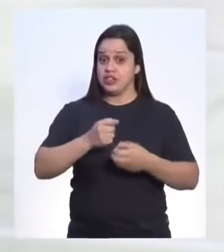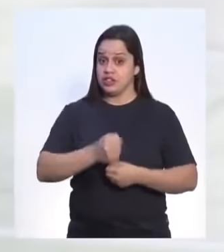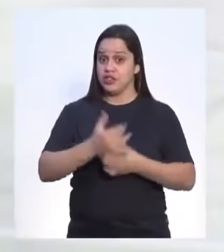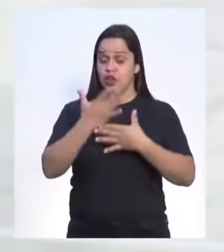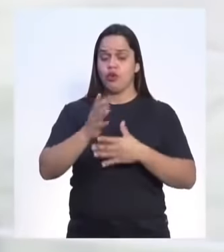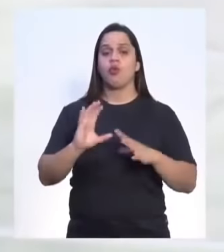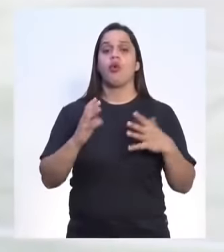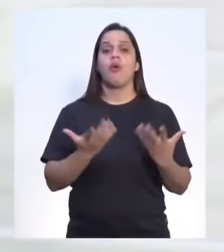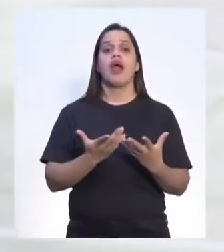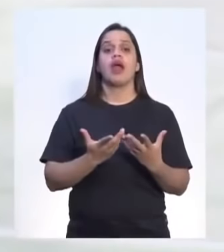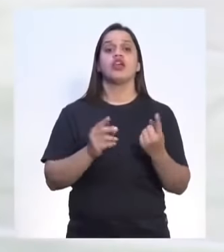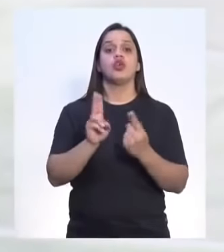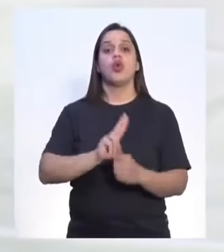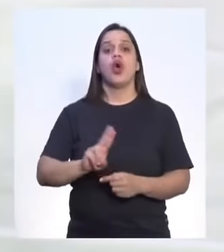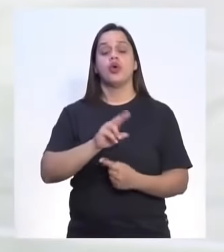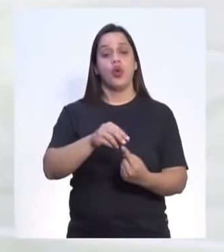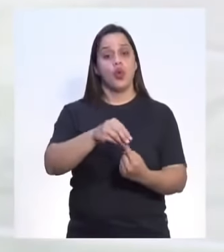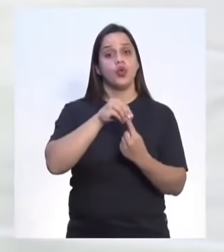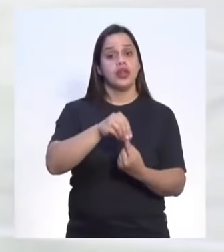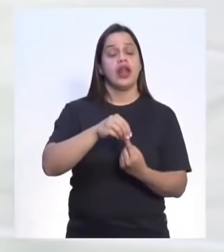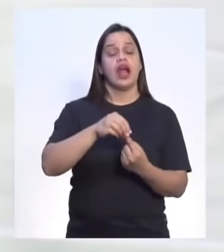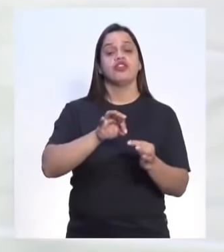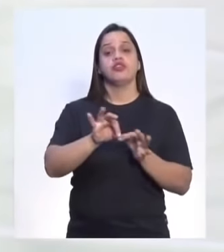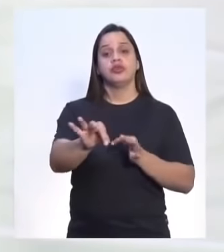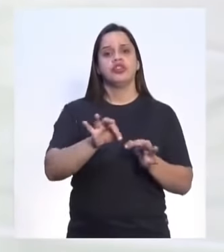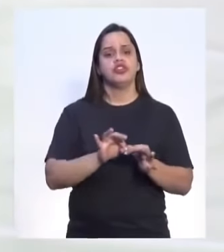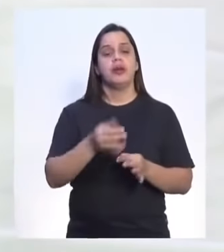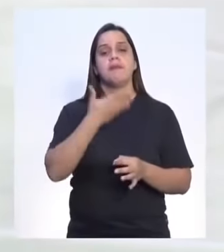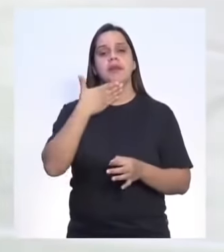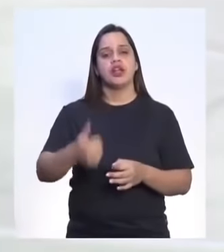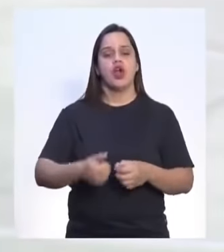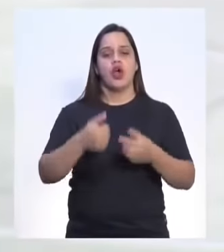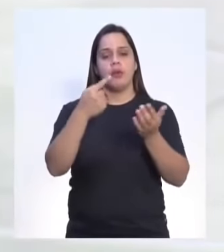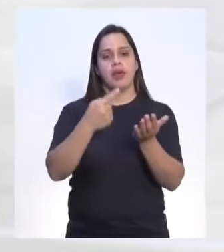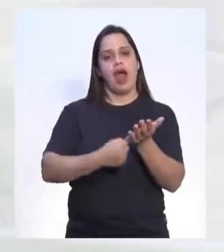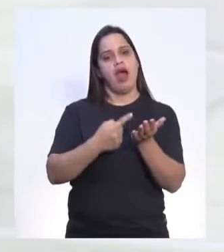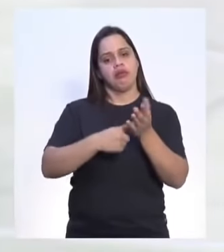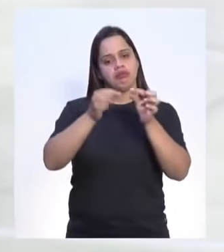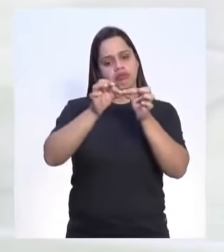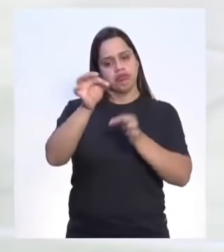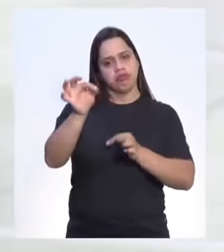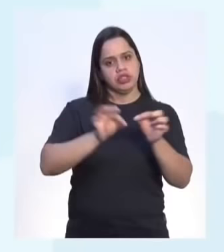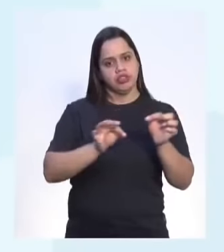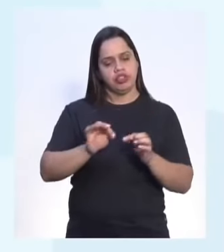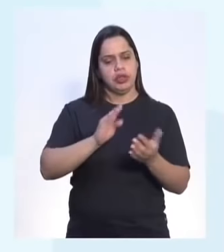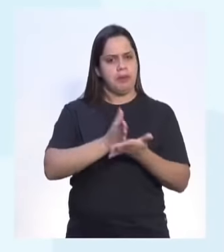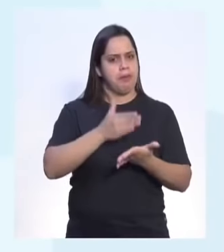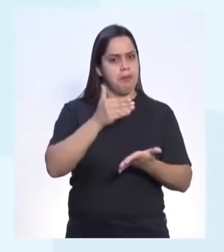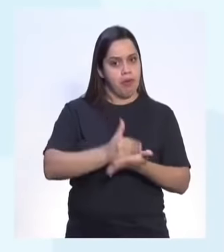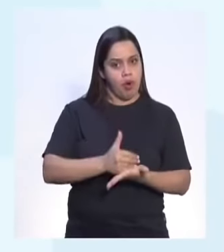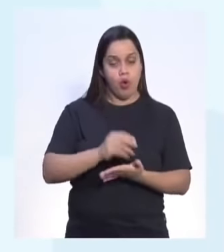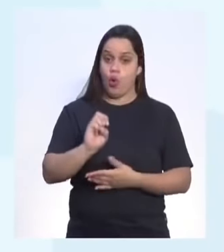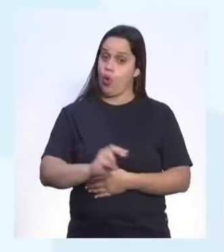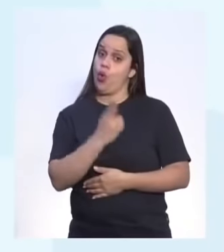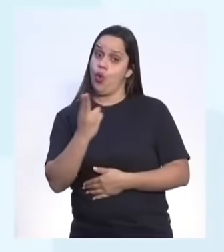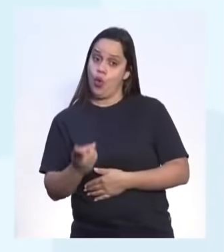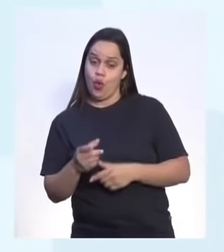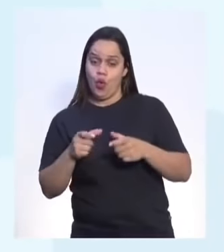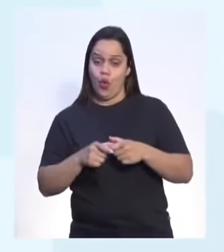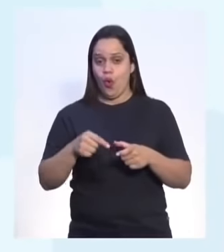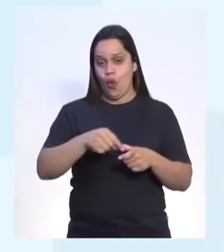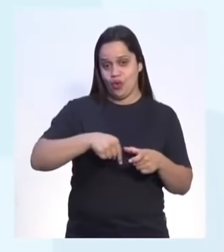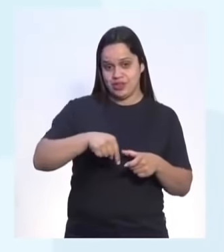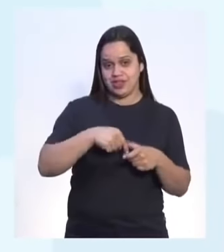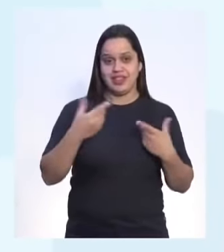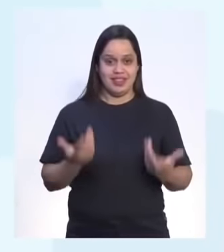é a situação de medida, de unidade de medida que se encaixa, né? Nisso que a gente escreveu aí, ó, bolo de chocolate ou